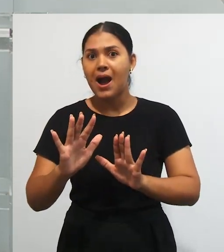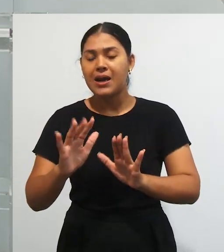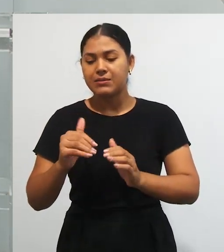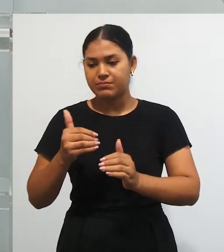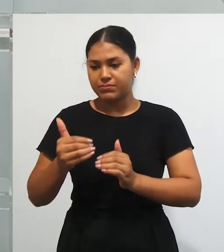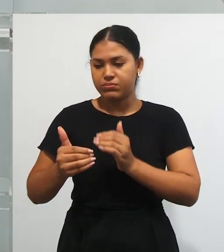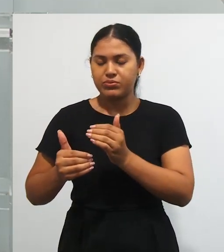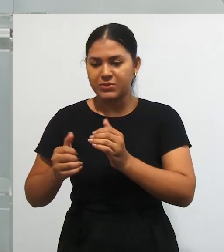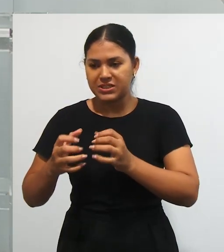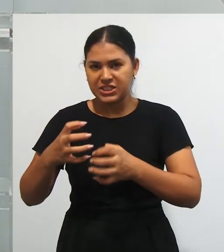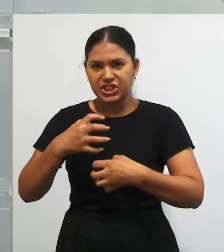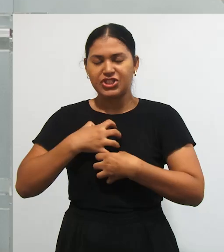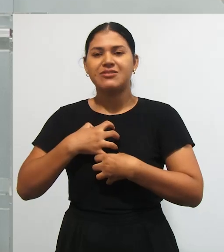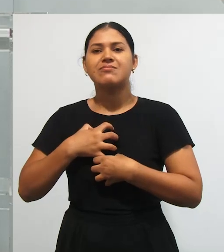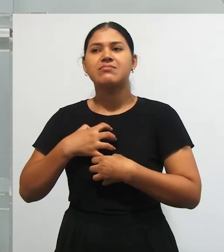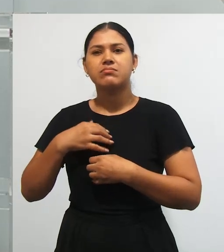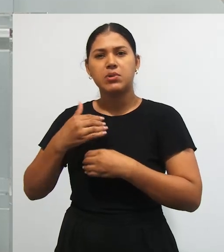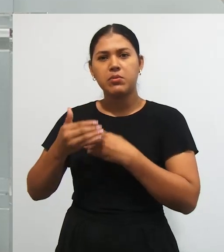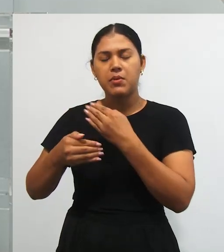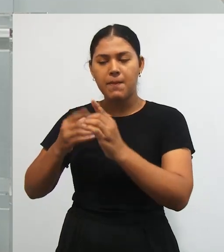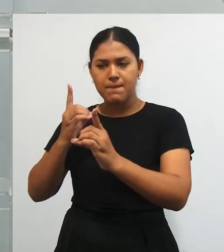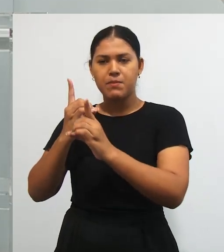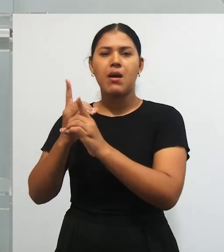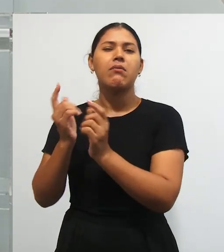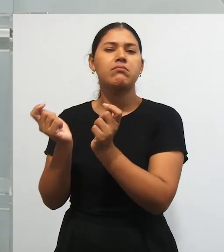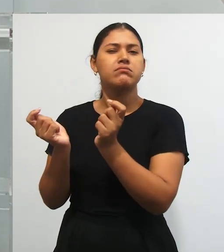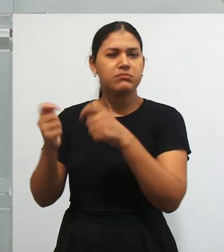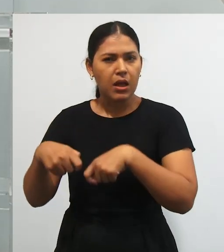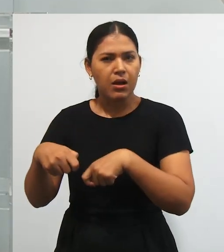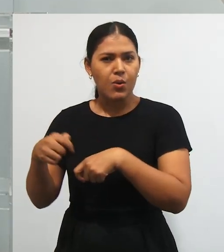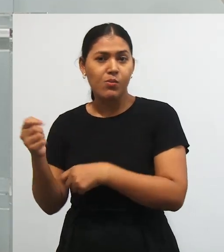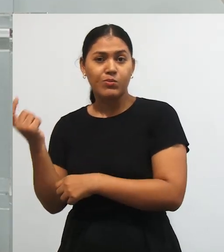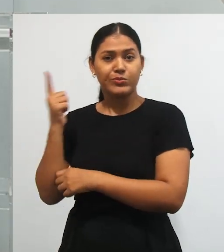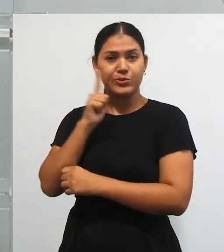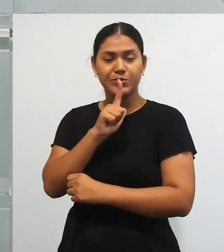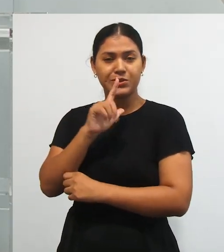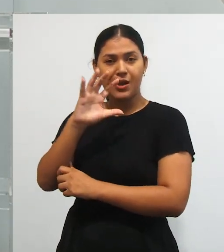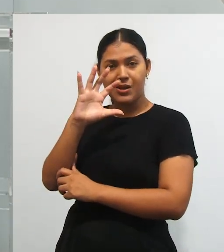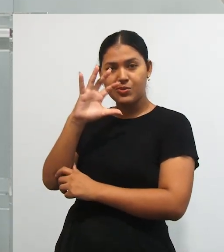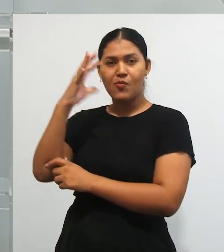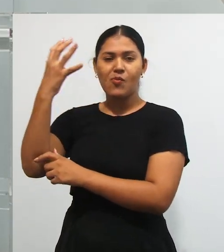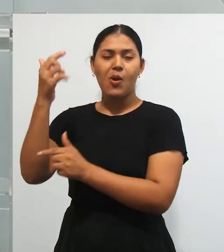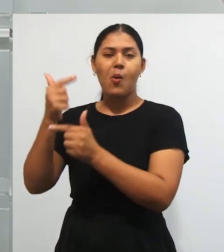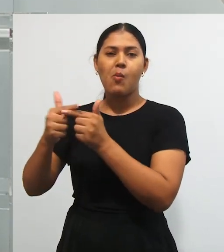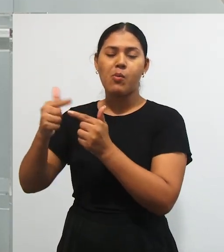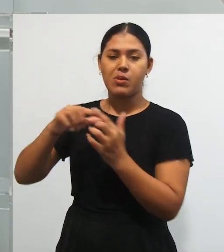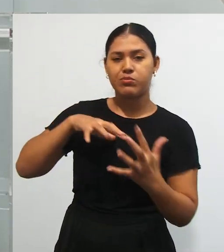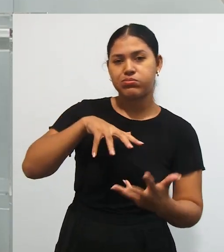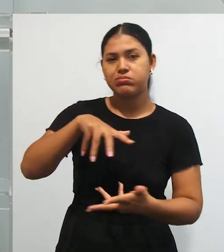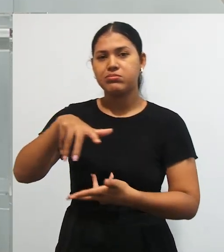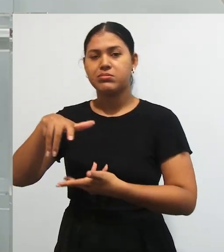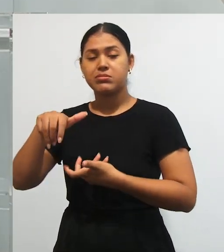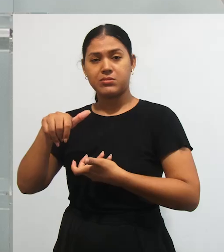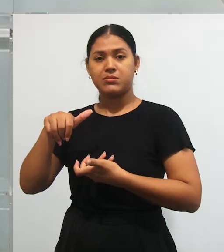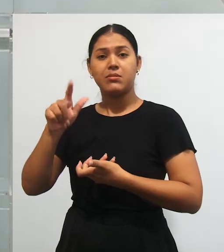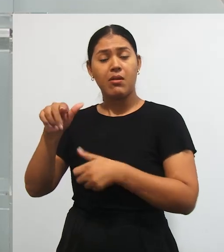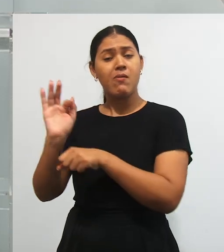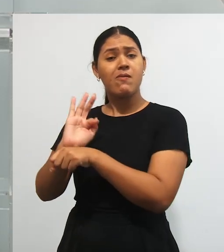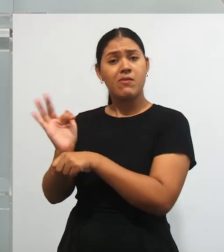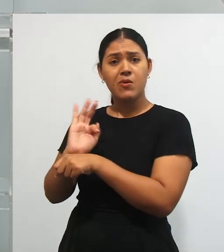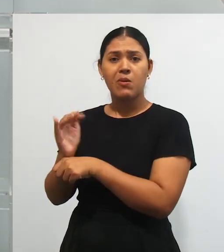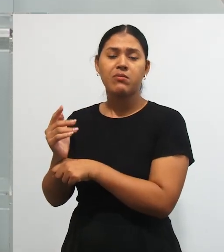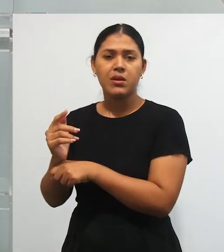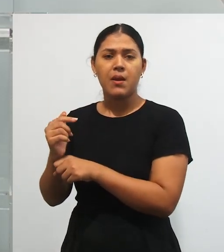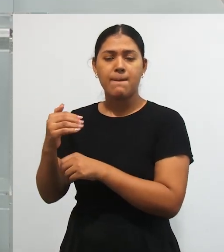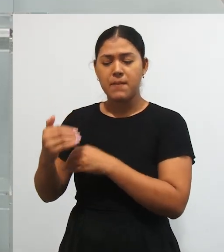é a própria armadura, né? Ela é a Mulher Maravilhosa com o poder de transformar o mundo. E ela vai,